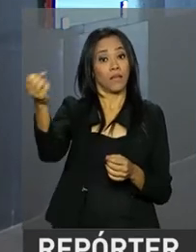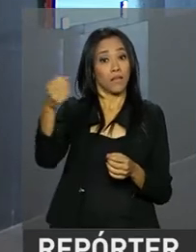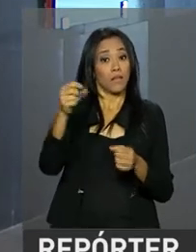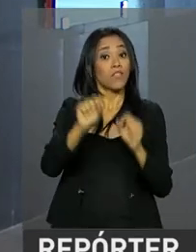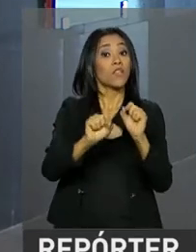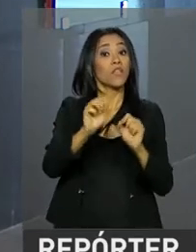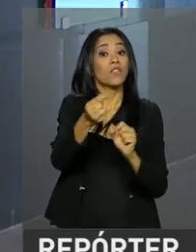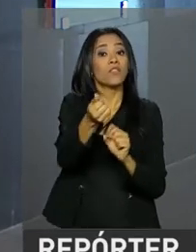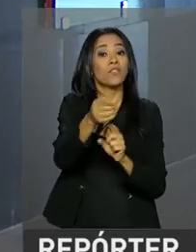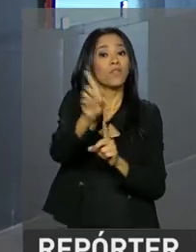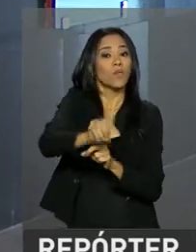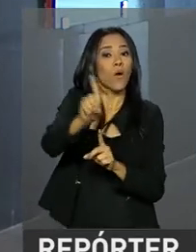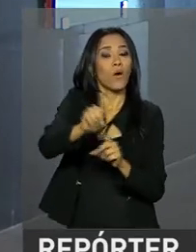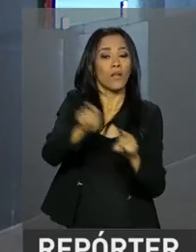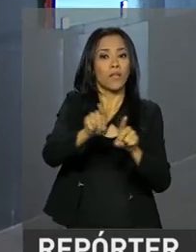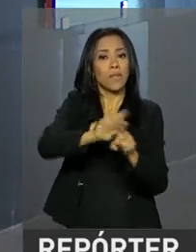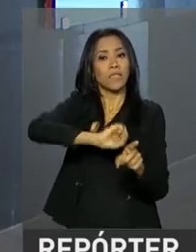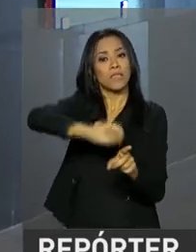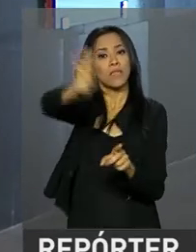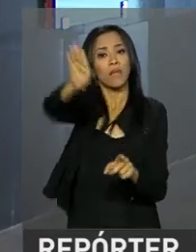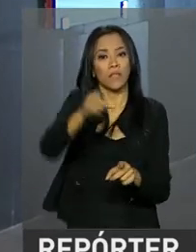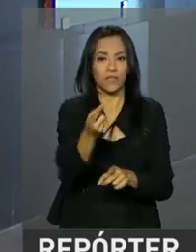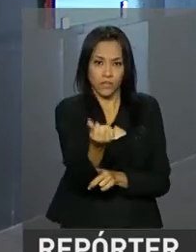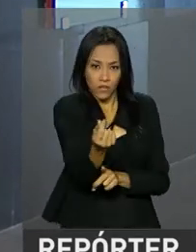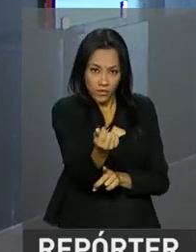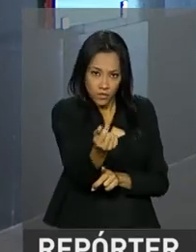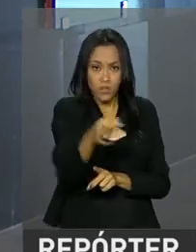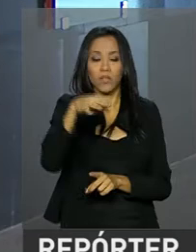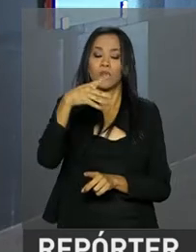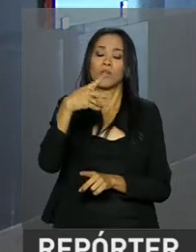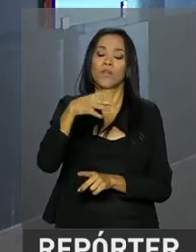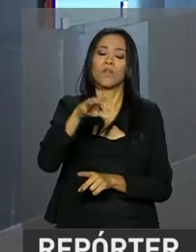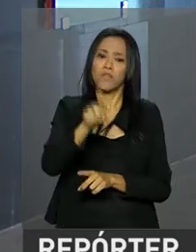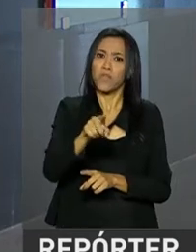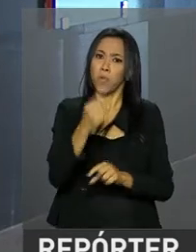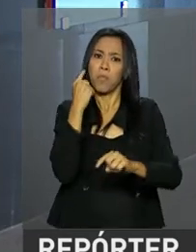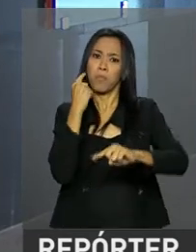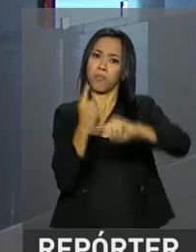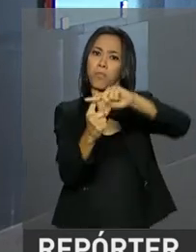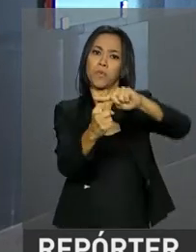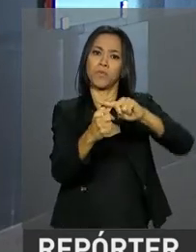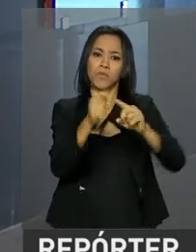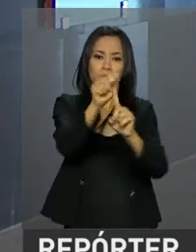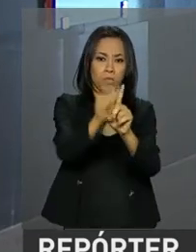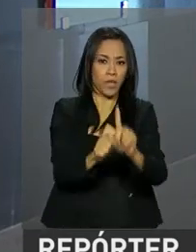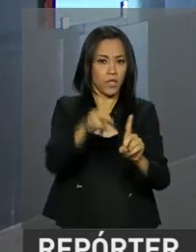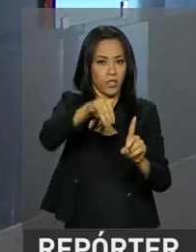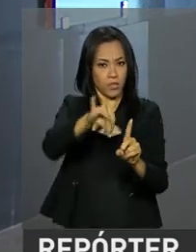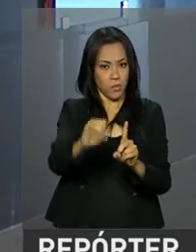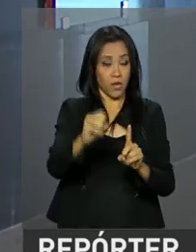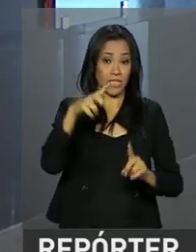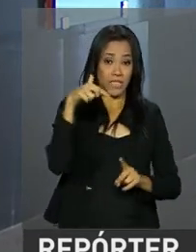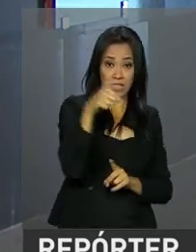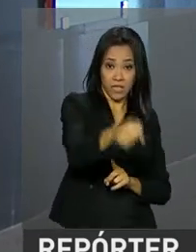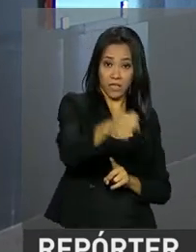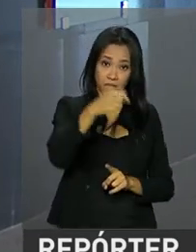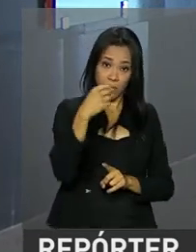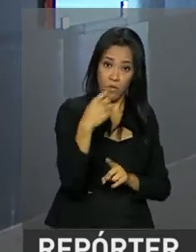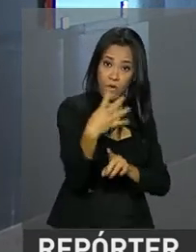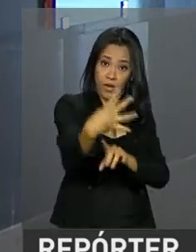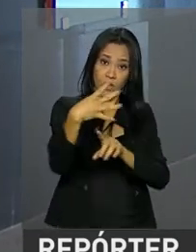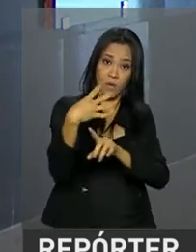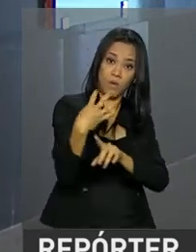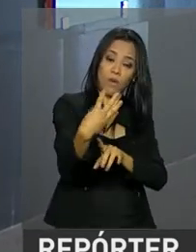segundo os dados do banco central esse fluxo cambial ficou positivo no mês de maio em 744 milhões